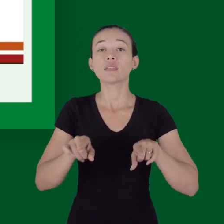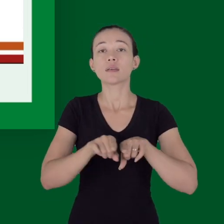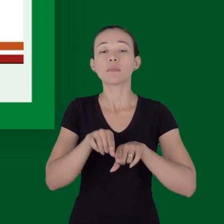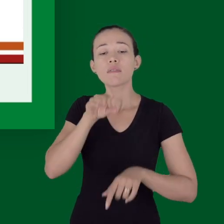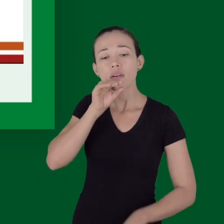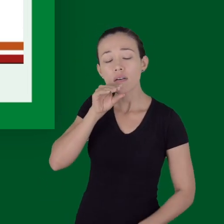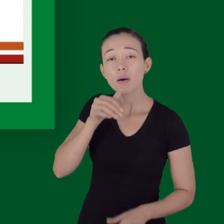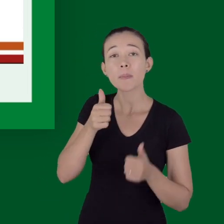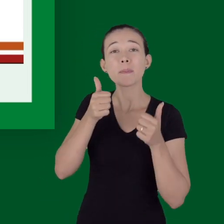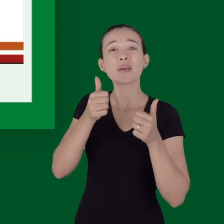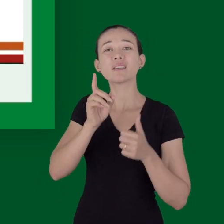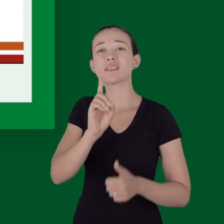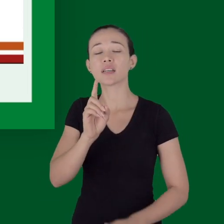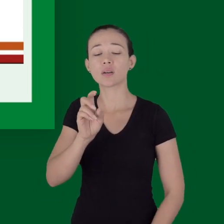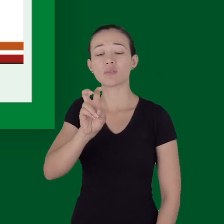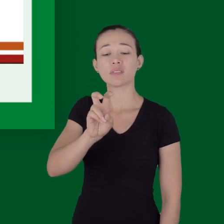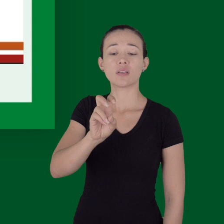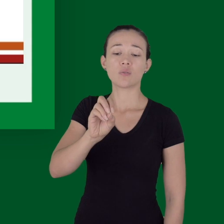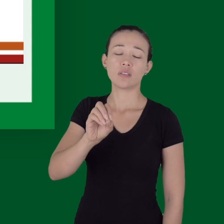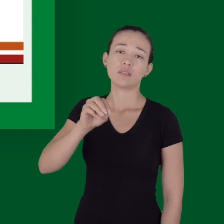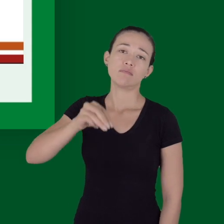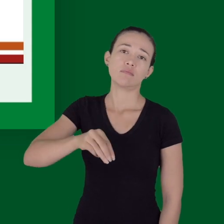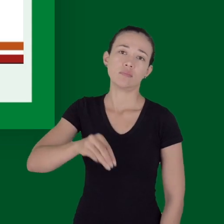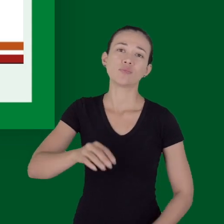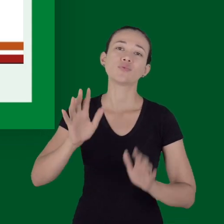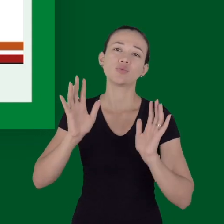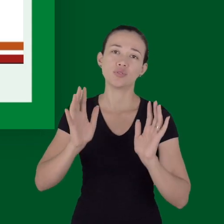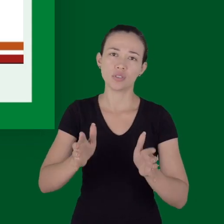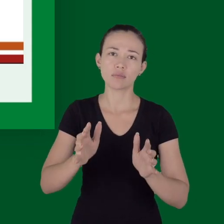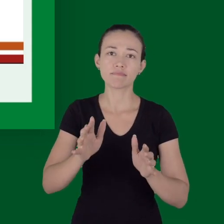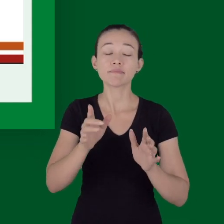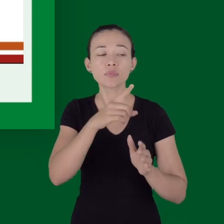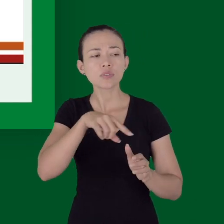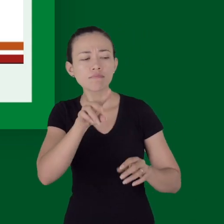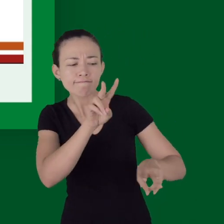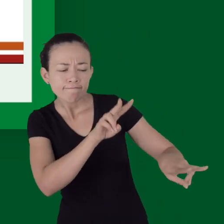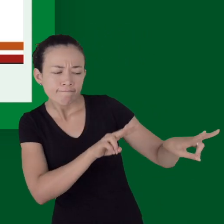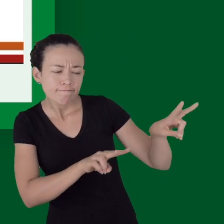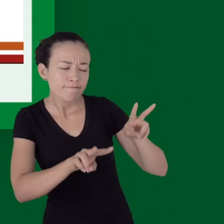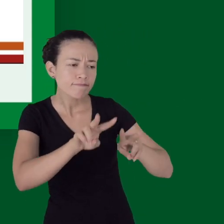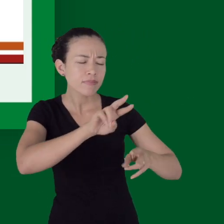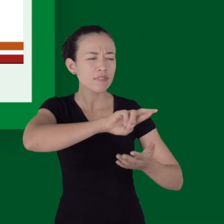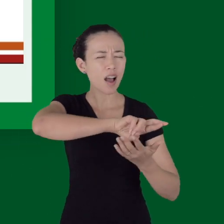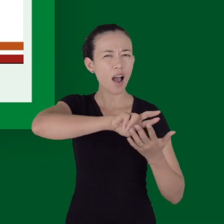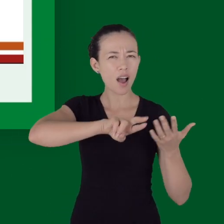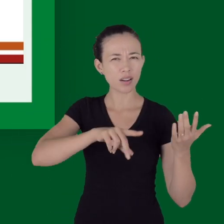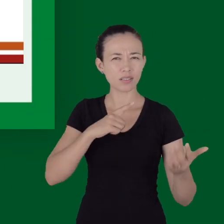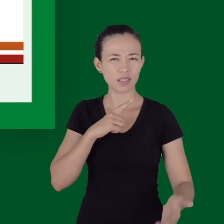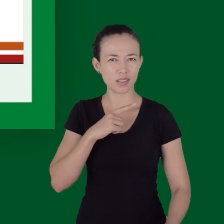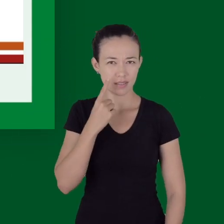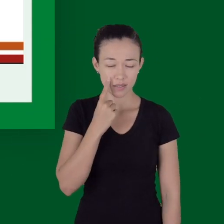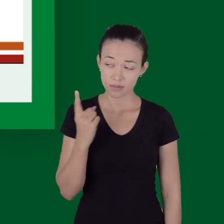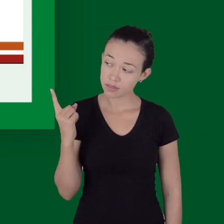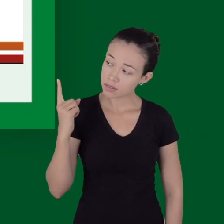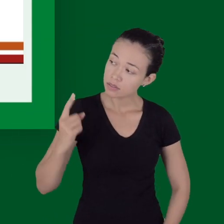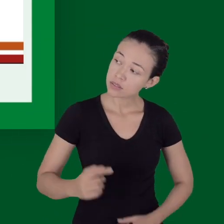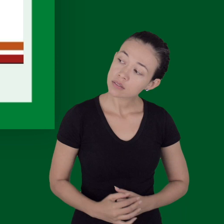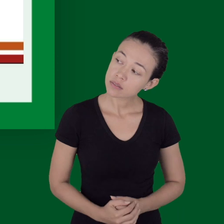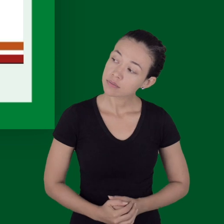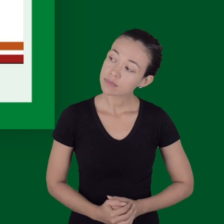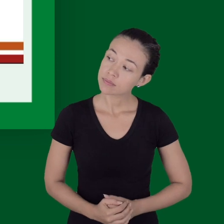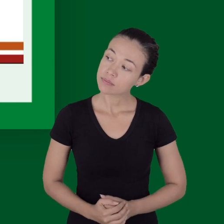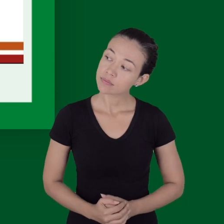de 16, saturando 94%, frequência cardíaca de 85, pressão 215 por